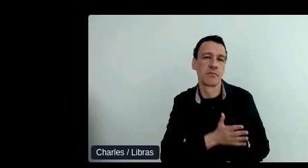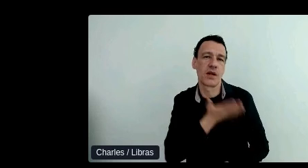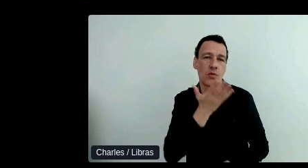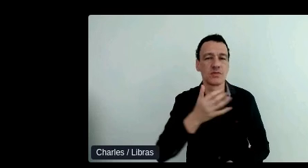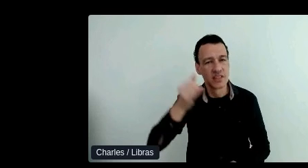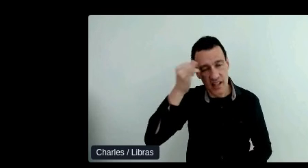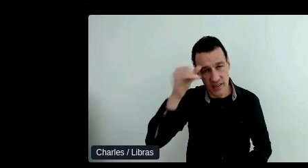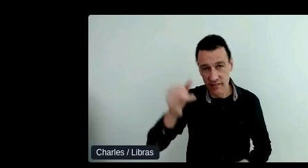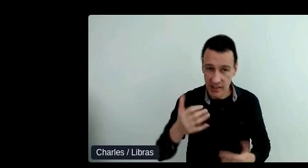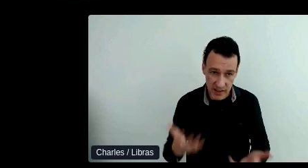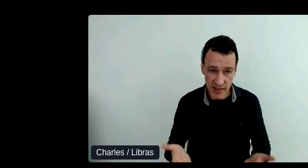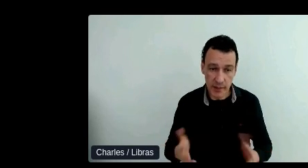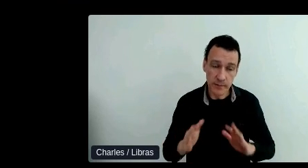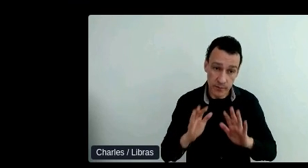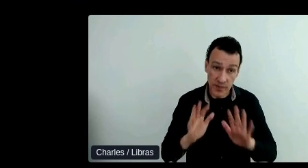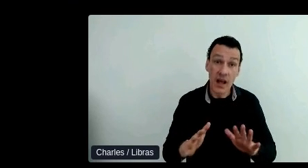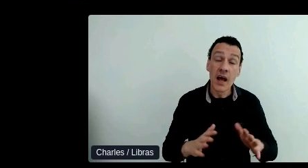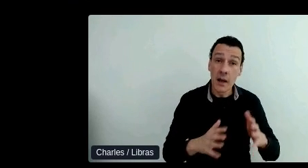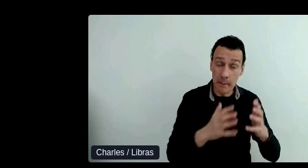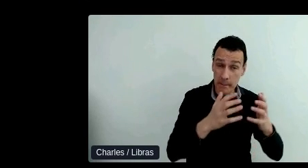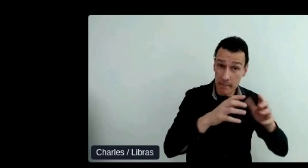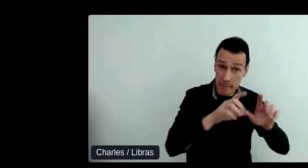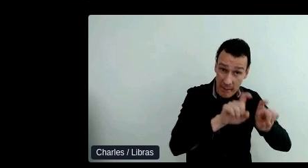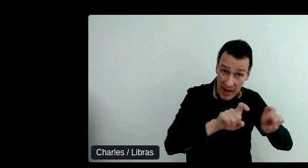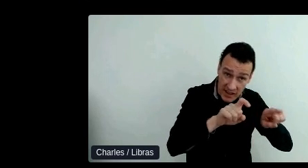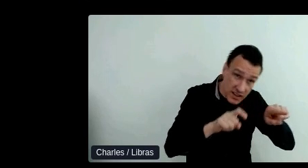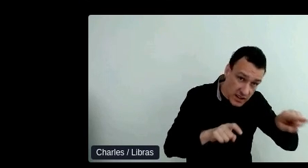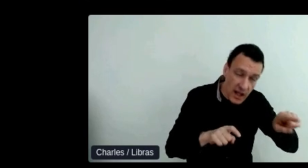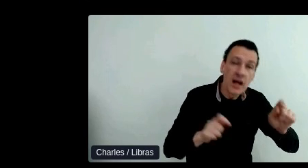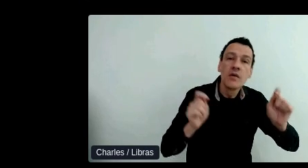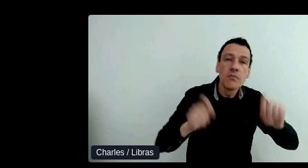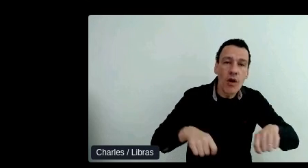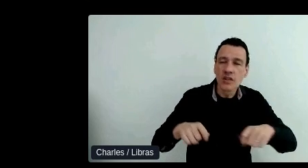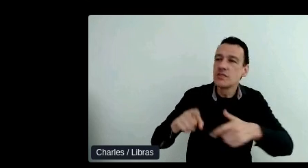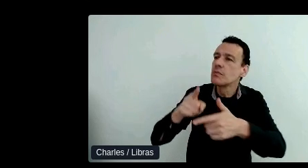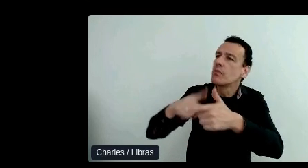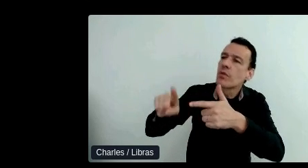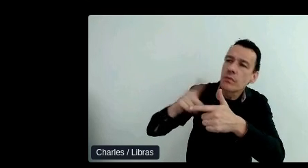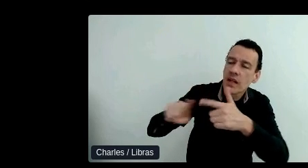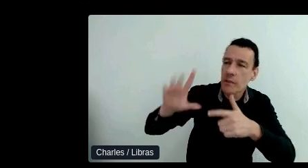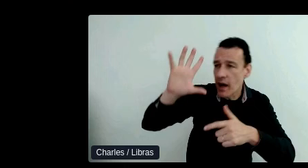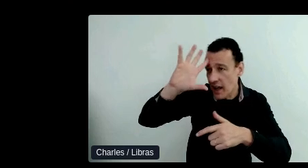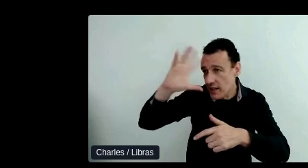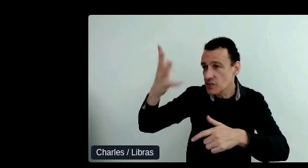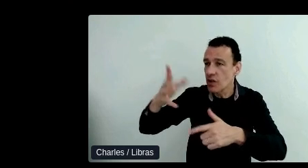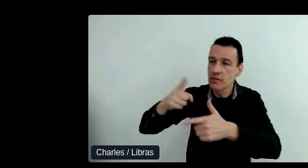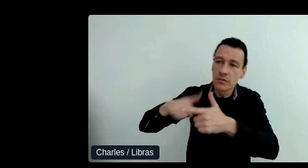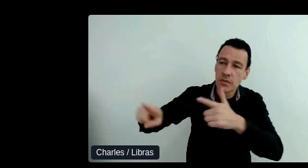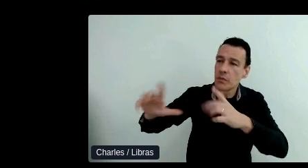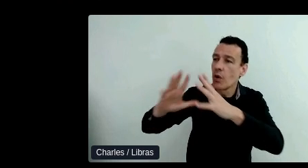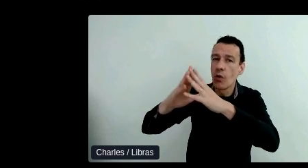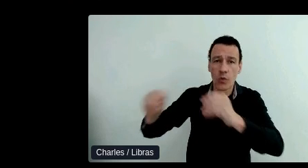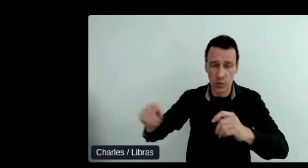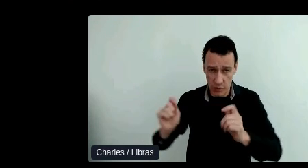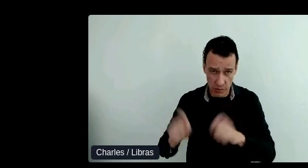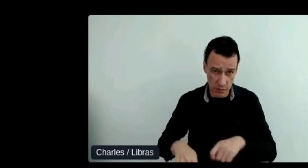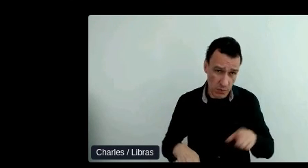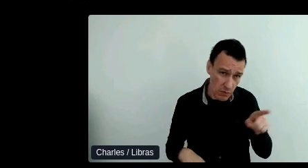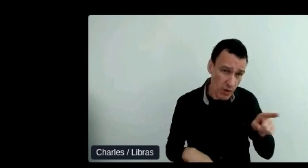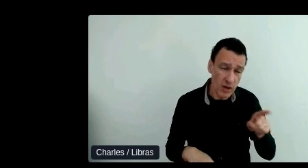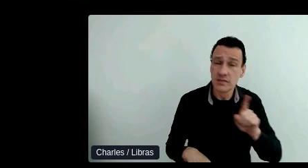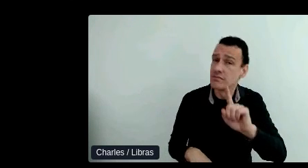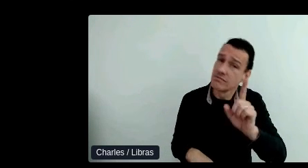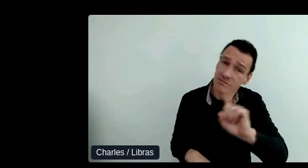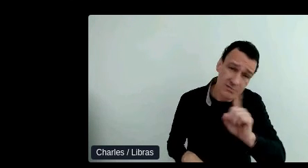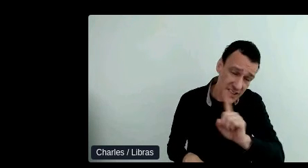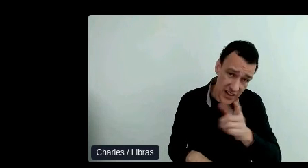as pessoas resolvem problemas e isso tem que ser refletido também dentro da companhia. Não basta ter um modelo de treino e teste bonitinho